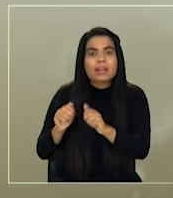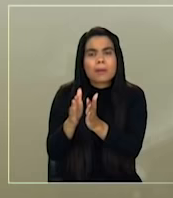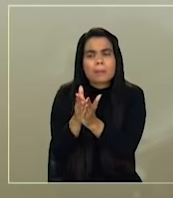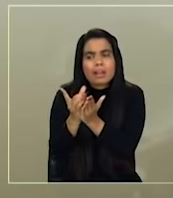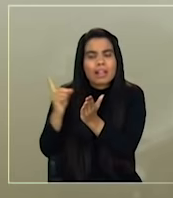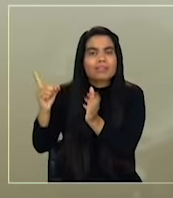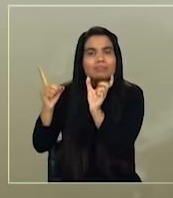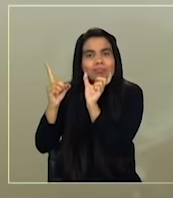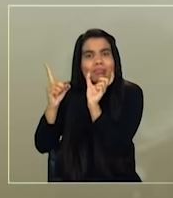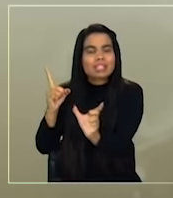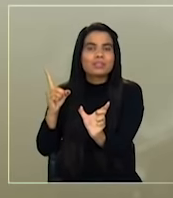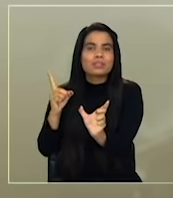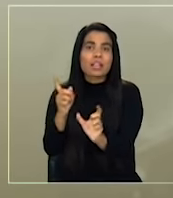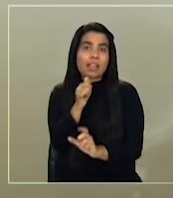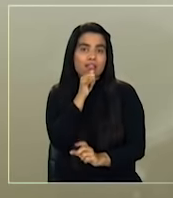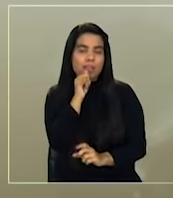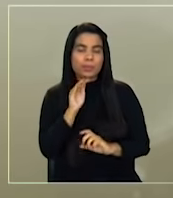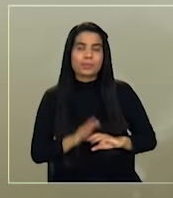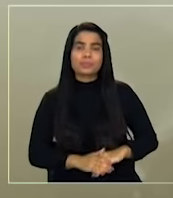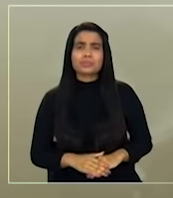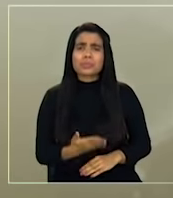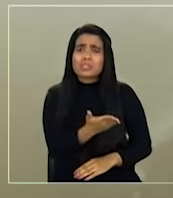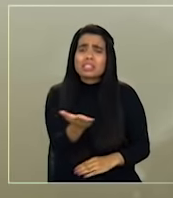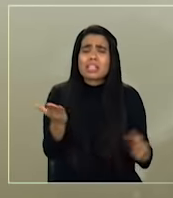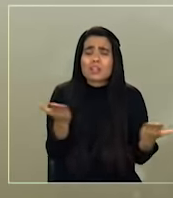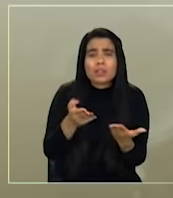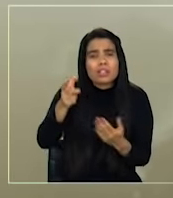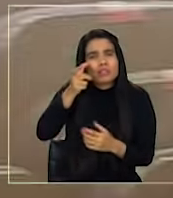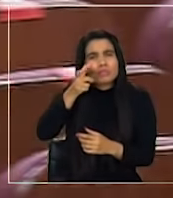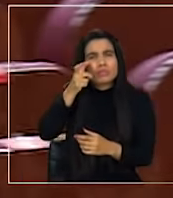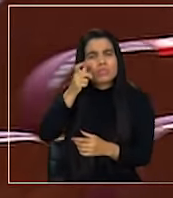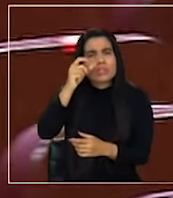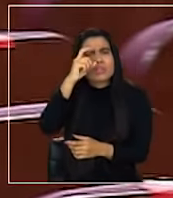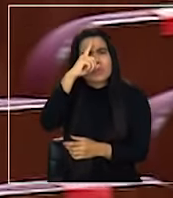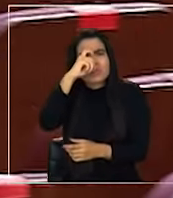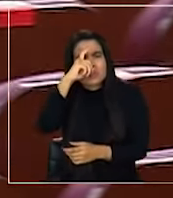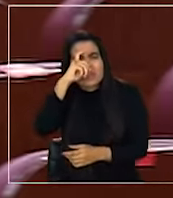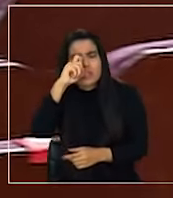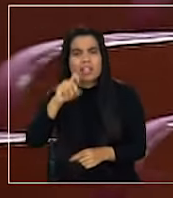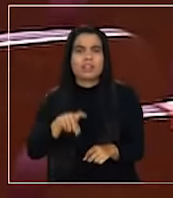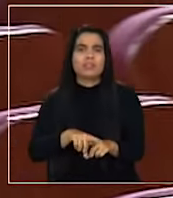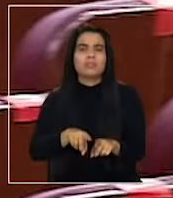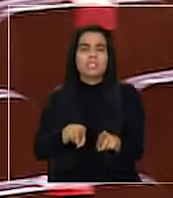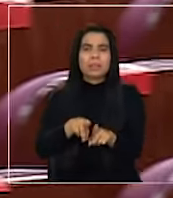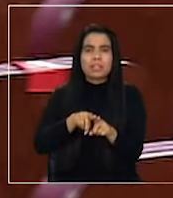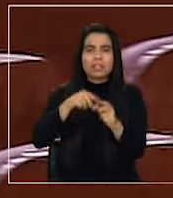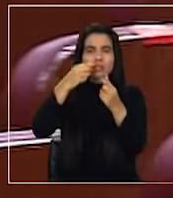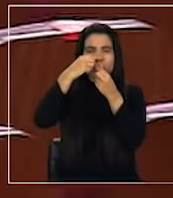assistindo agora no hospital, se você está aí entubado, você está aí